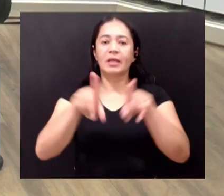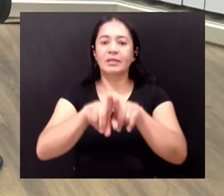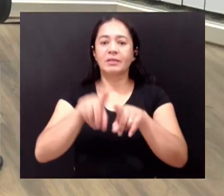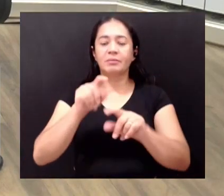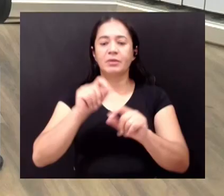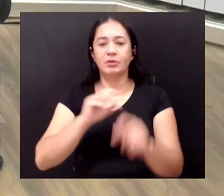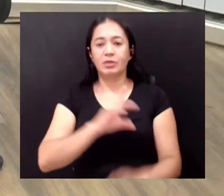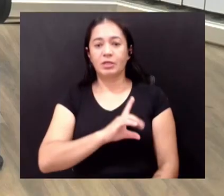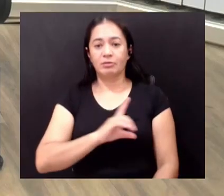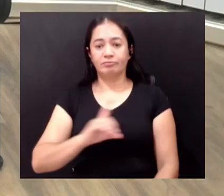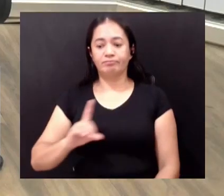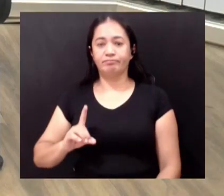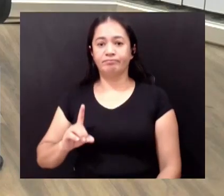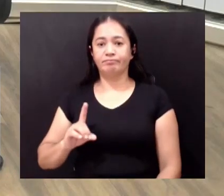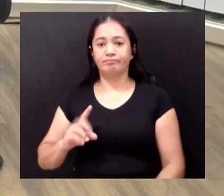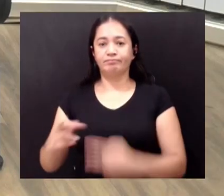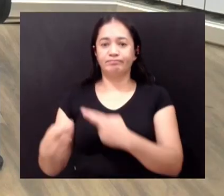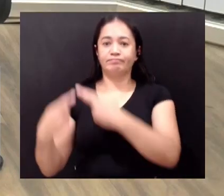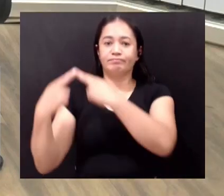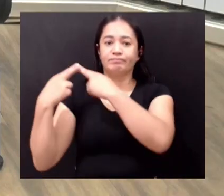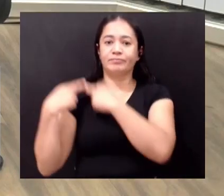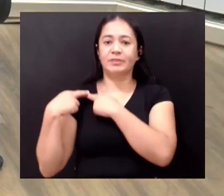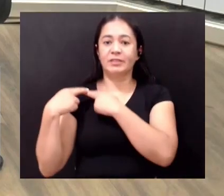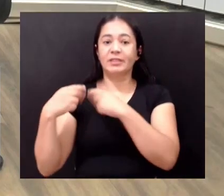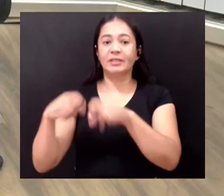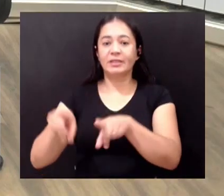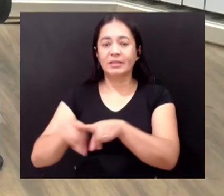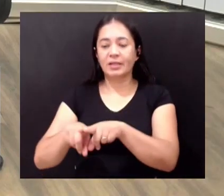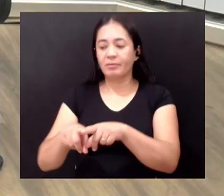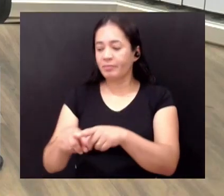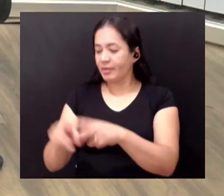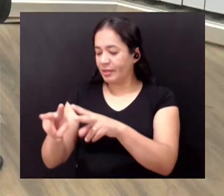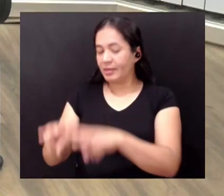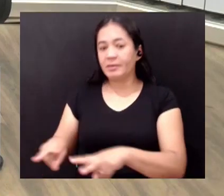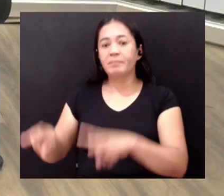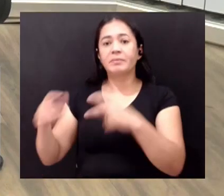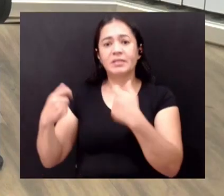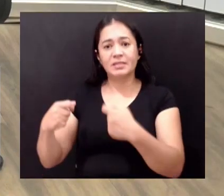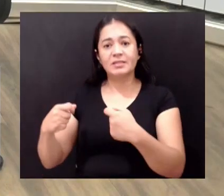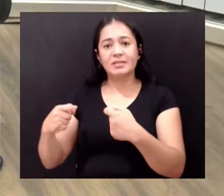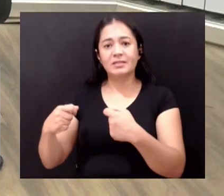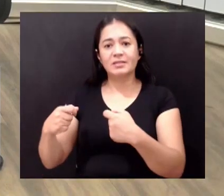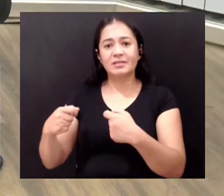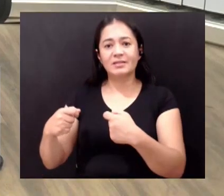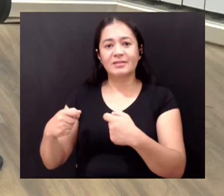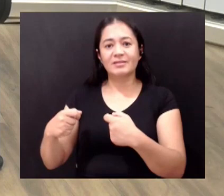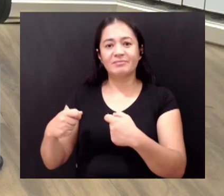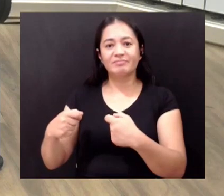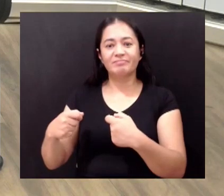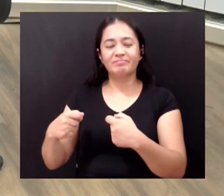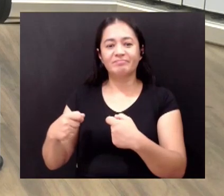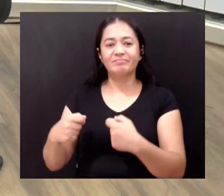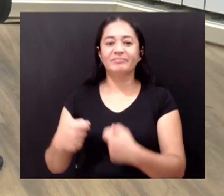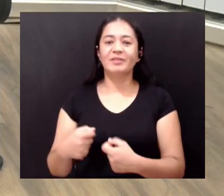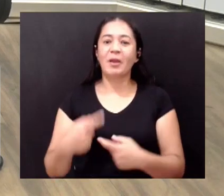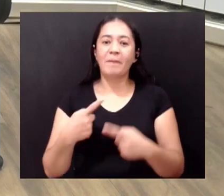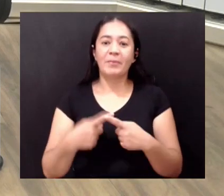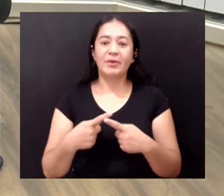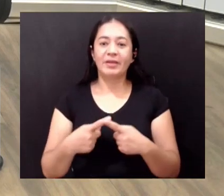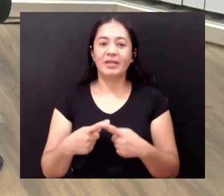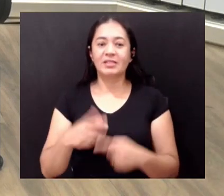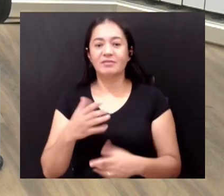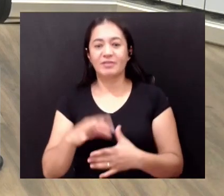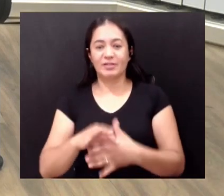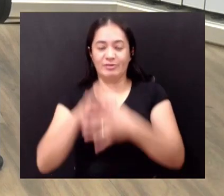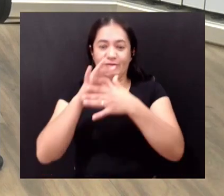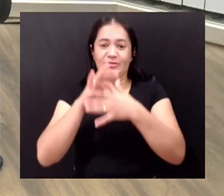também vai receber esse olhar, né? Porque o gestor também tem um chefe, né? Sim. Às vezes a gente esquece, né? Às vezes reclama, às